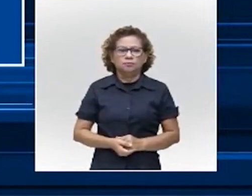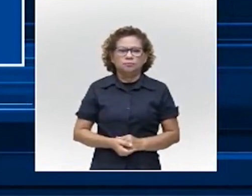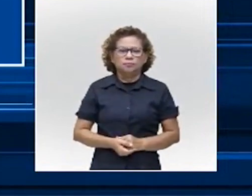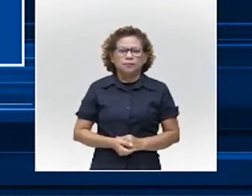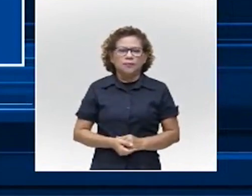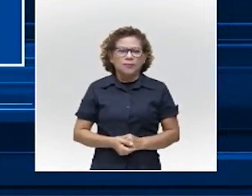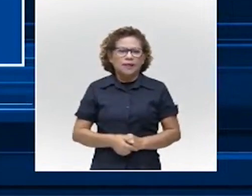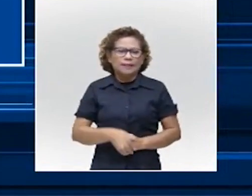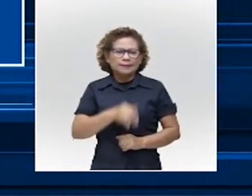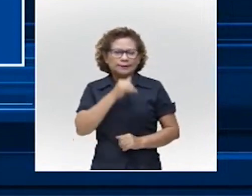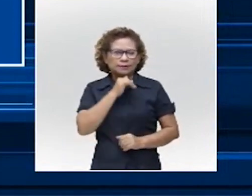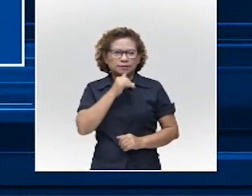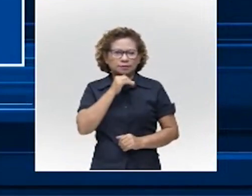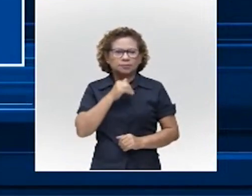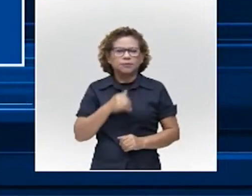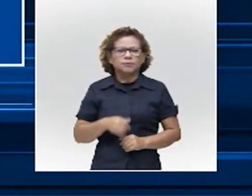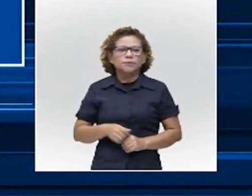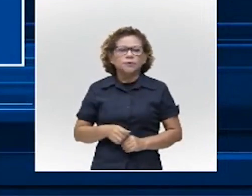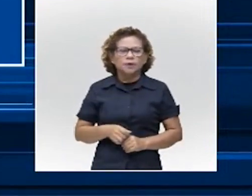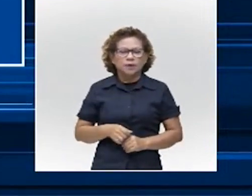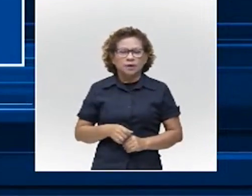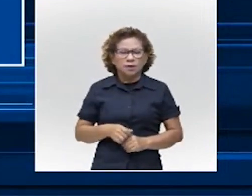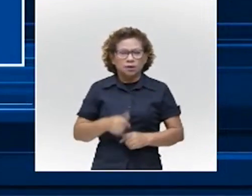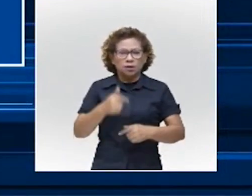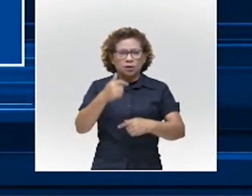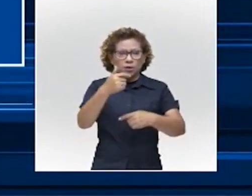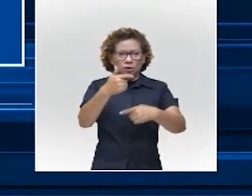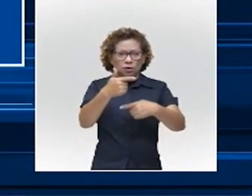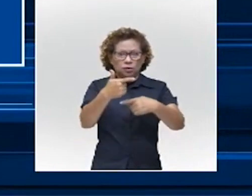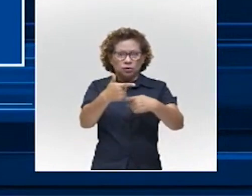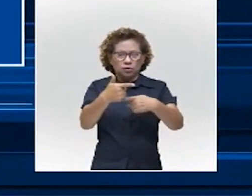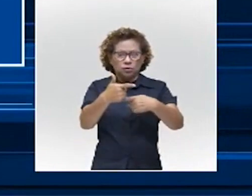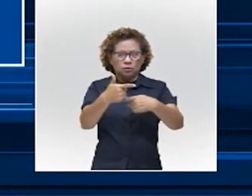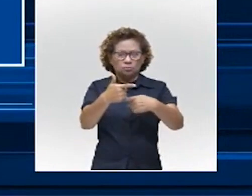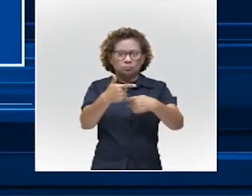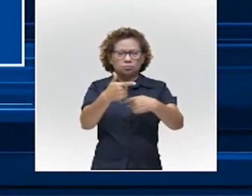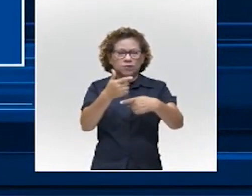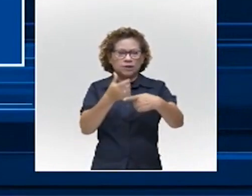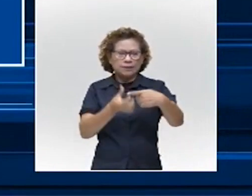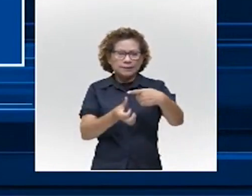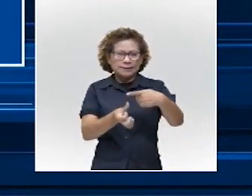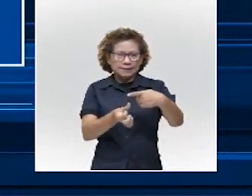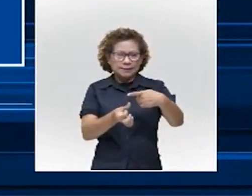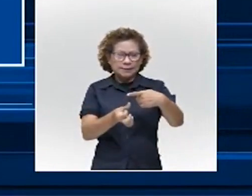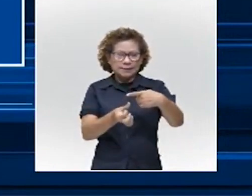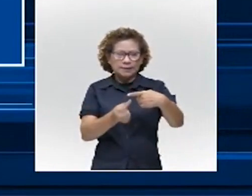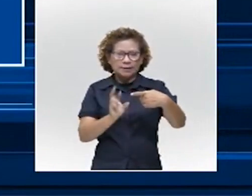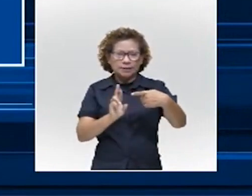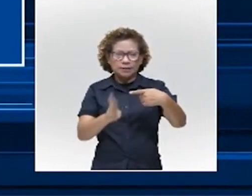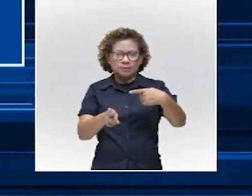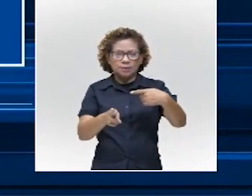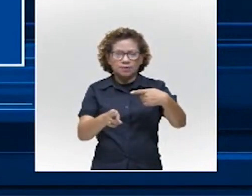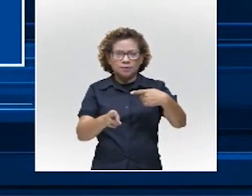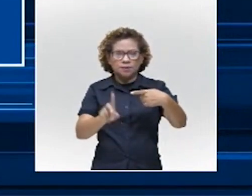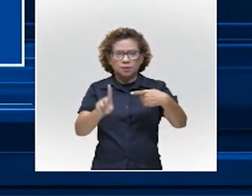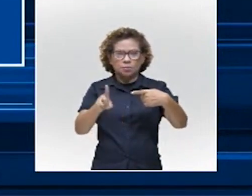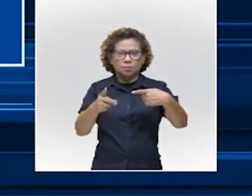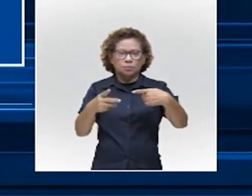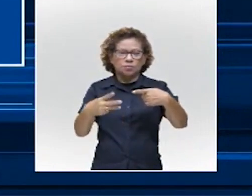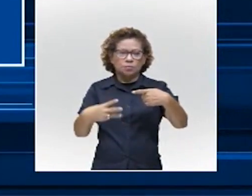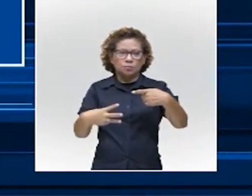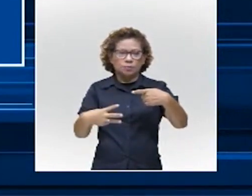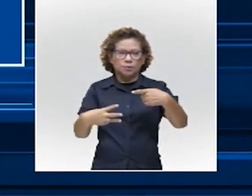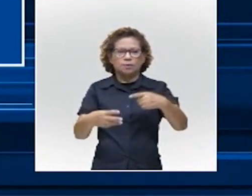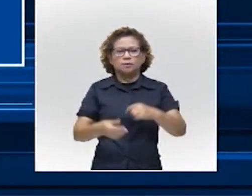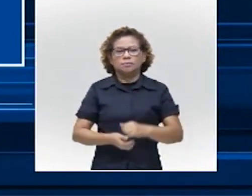que escrever 1 terço. Por quê? Porque a gente está simplificando tanto o numerador quanto o denominador por